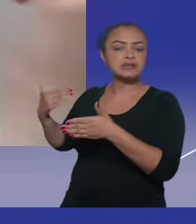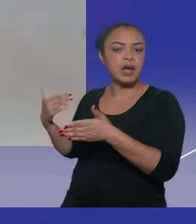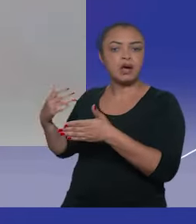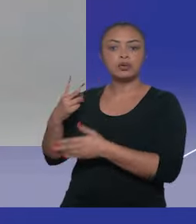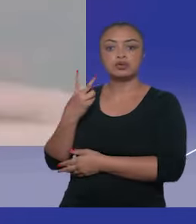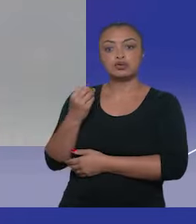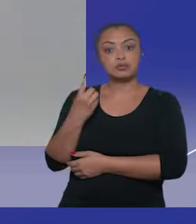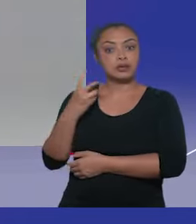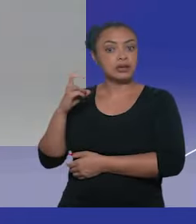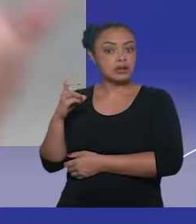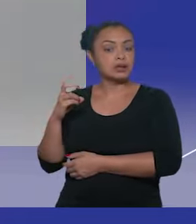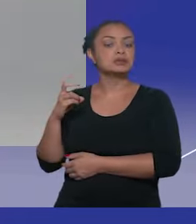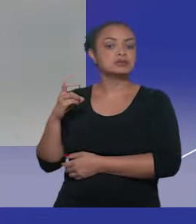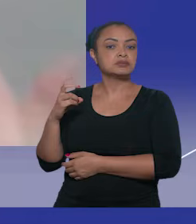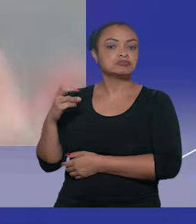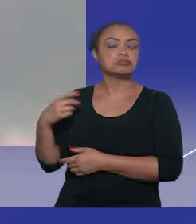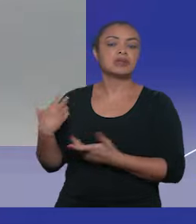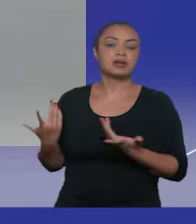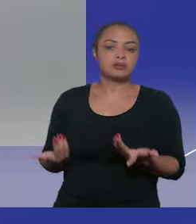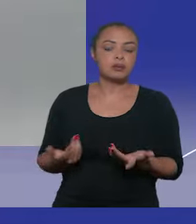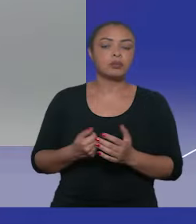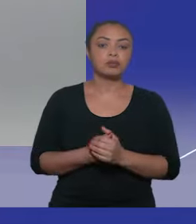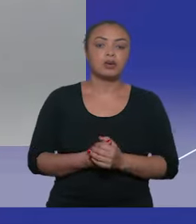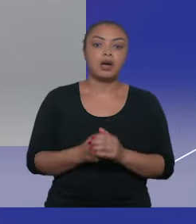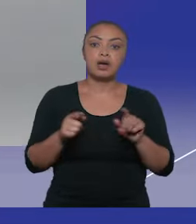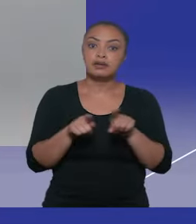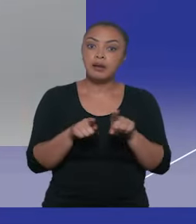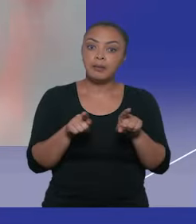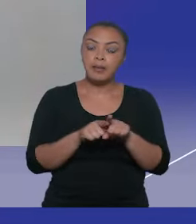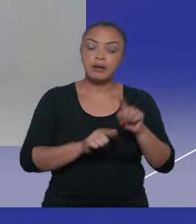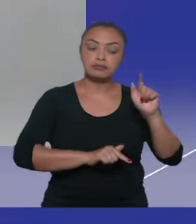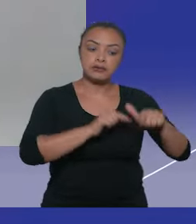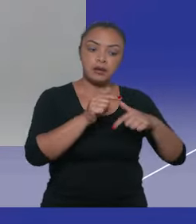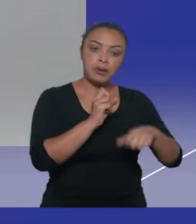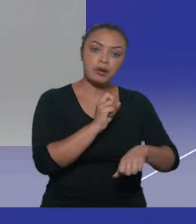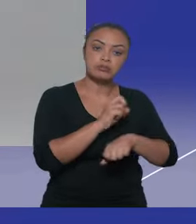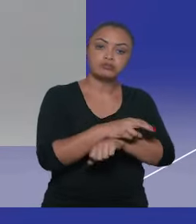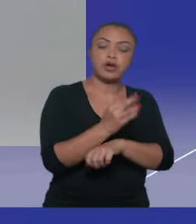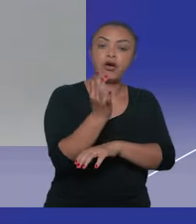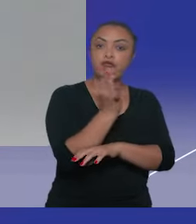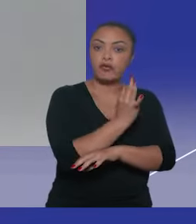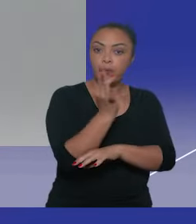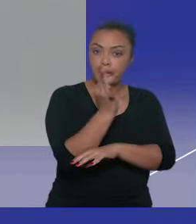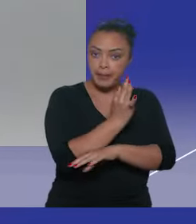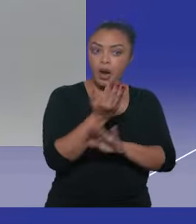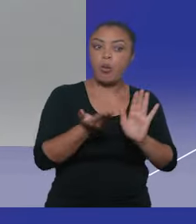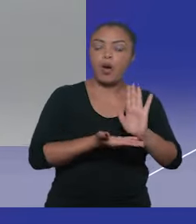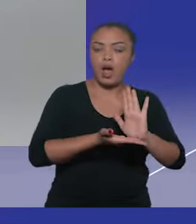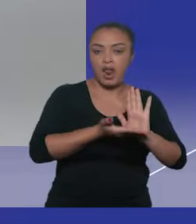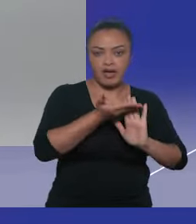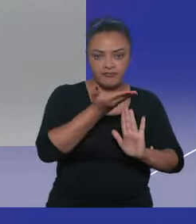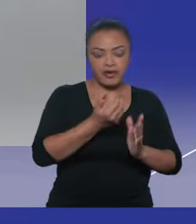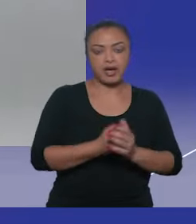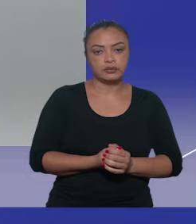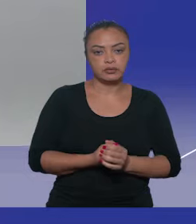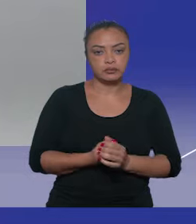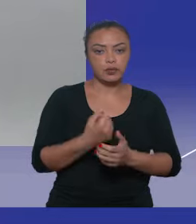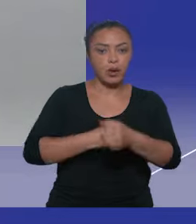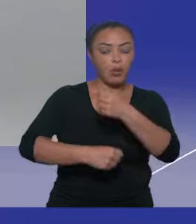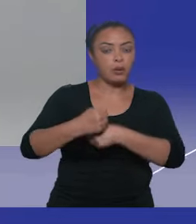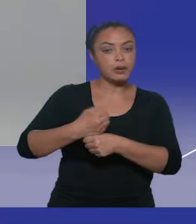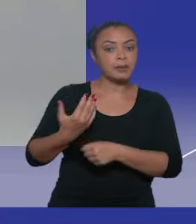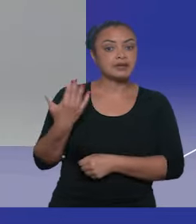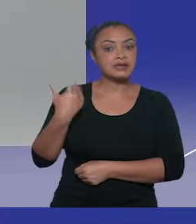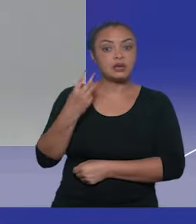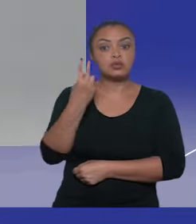desde 2015, fazia tempo que a gente não via um desemprego tão baixo. A geração de emprego formal está bastante elevada. O ano